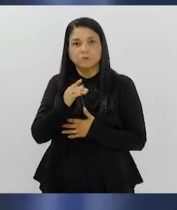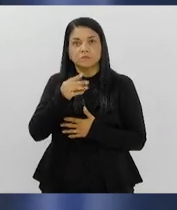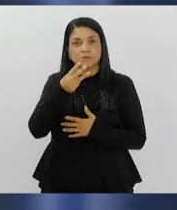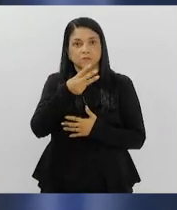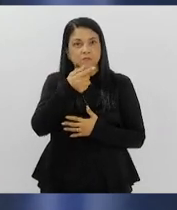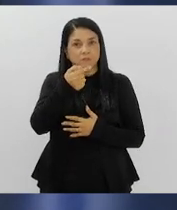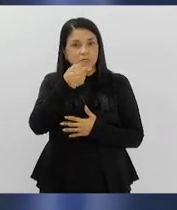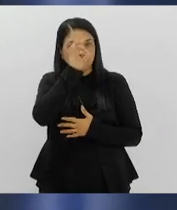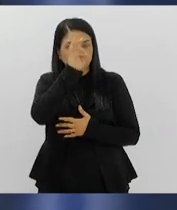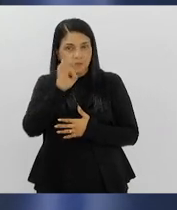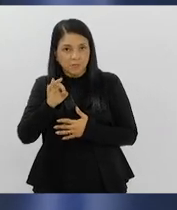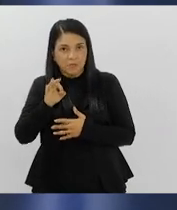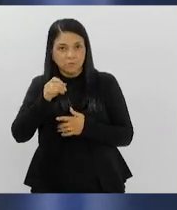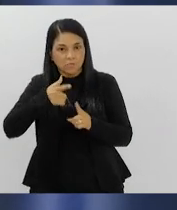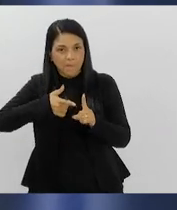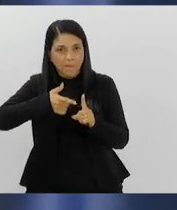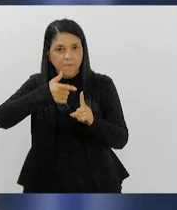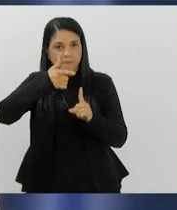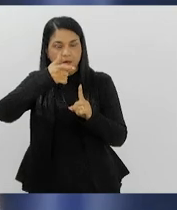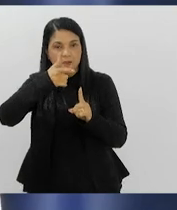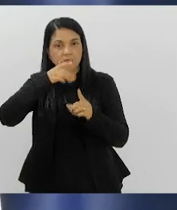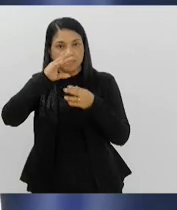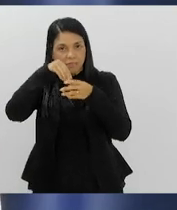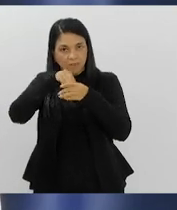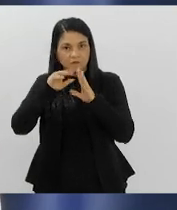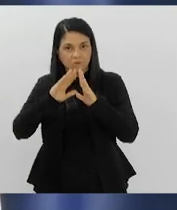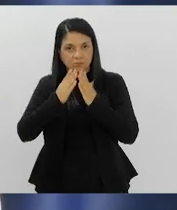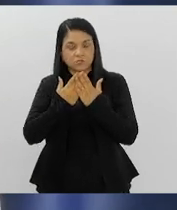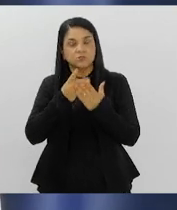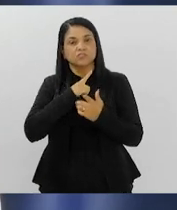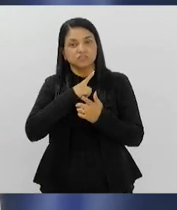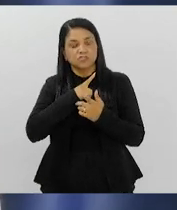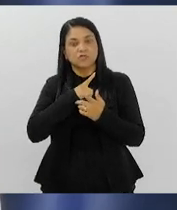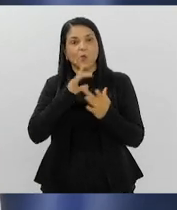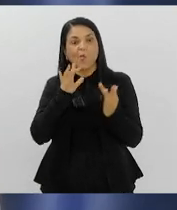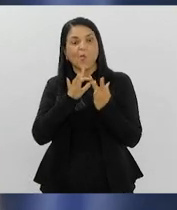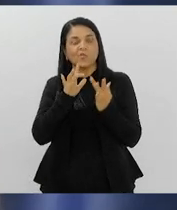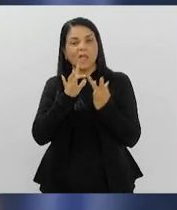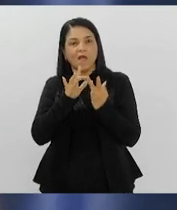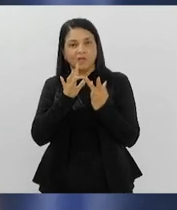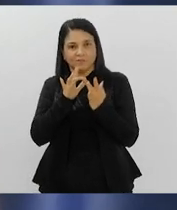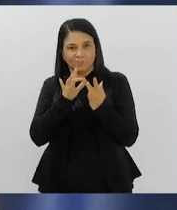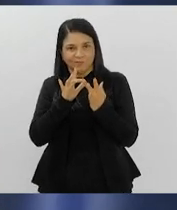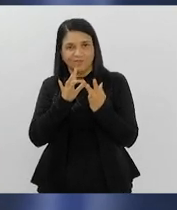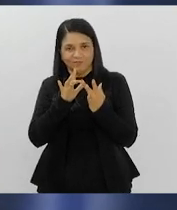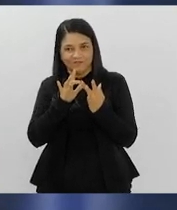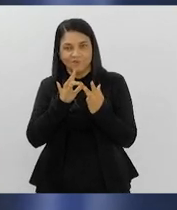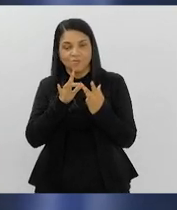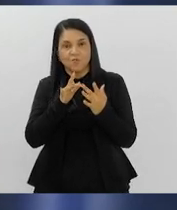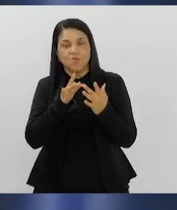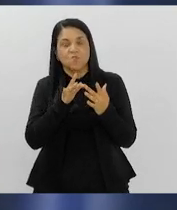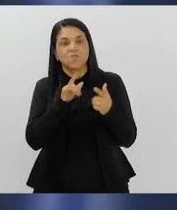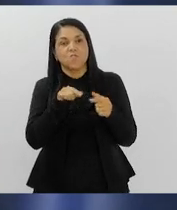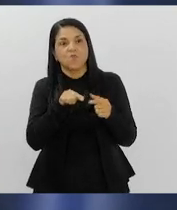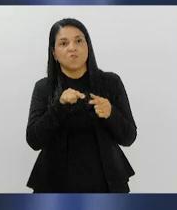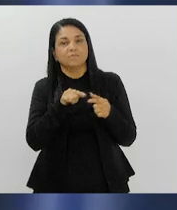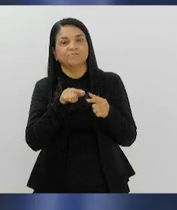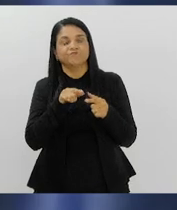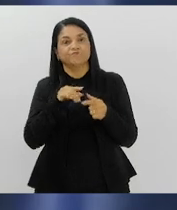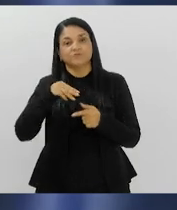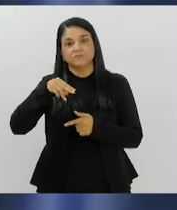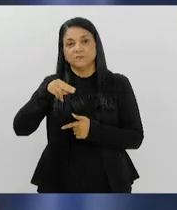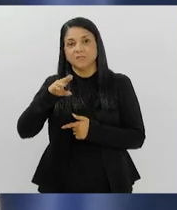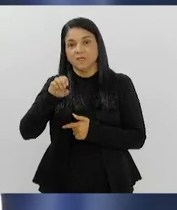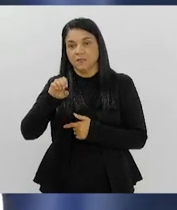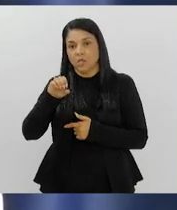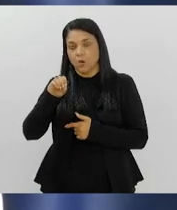ataques, os perpetradores tinham essa radicalização bastante intensa, porque nos Estados Unidos é muito mais diluído, na Alemanha, inclusive, né, muito